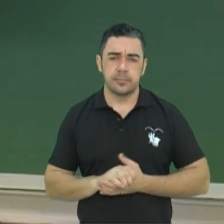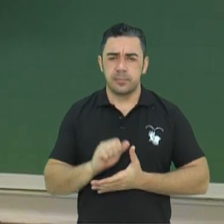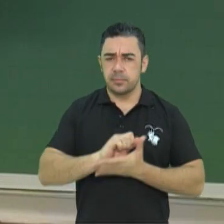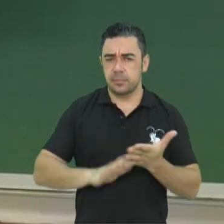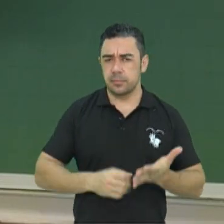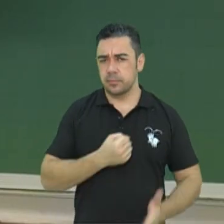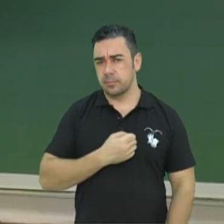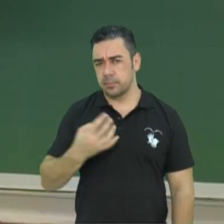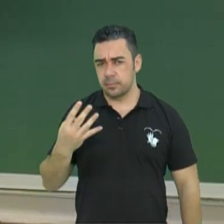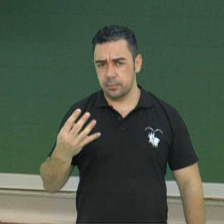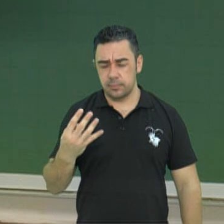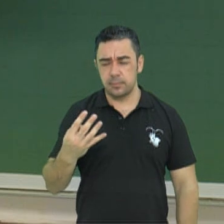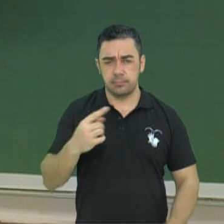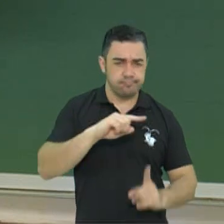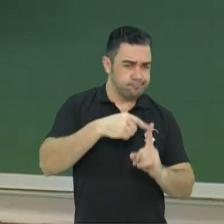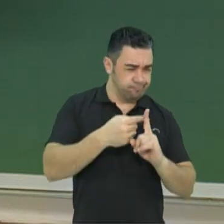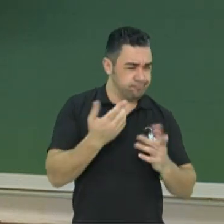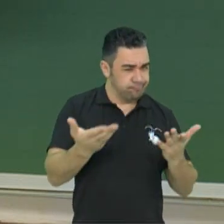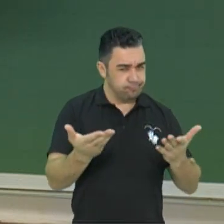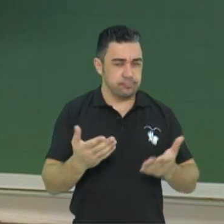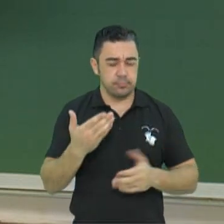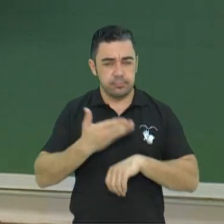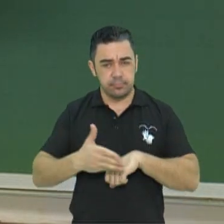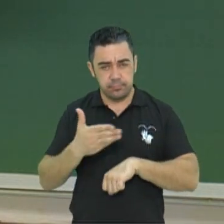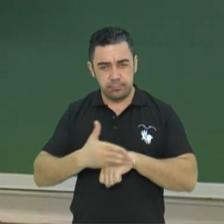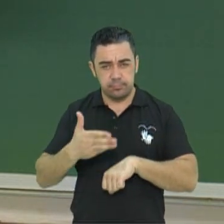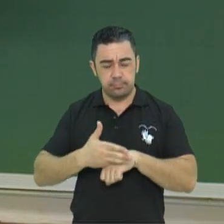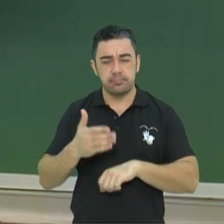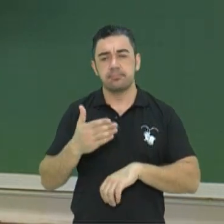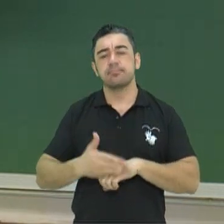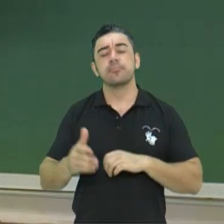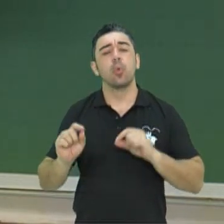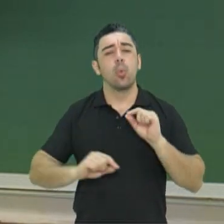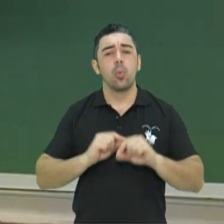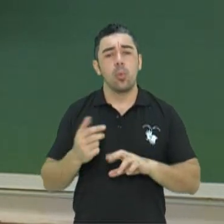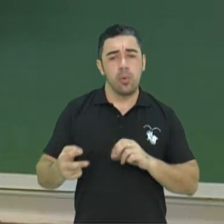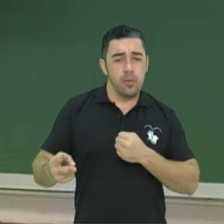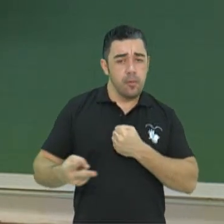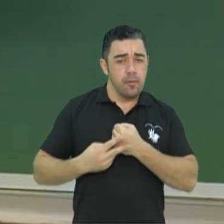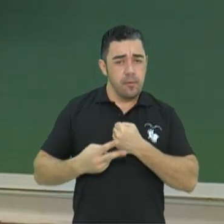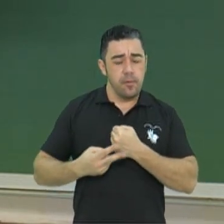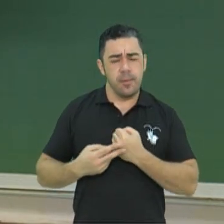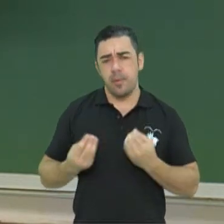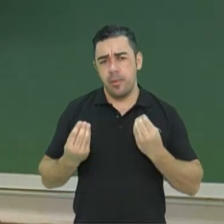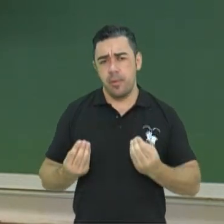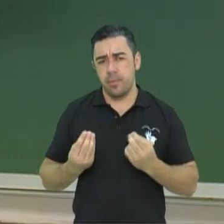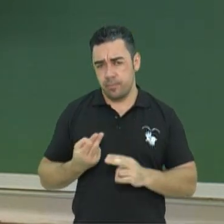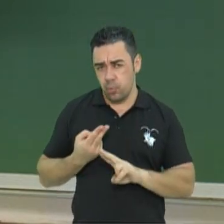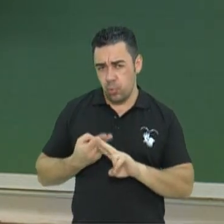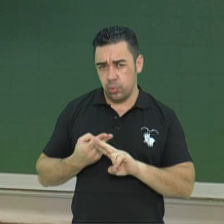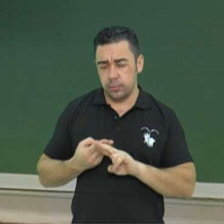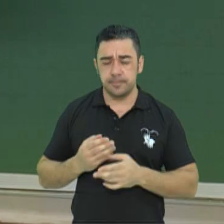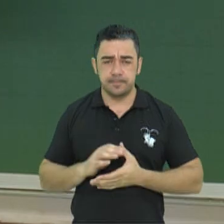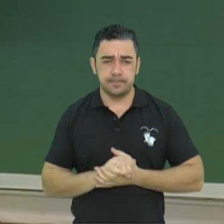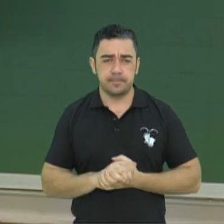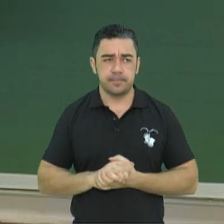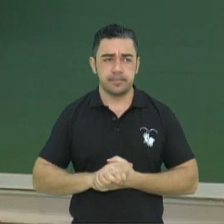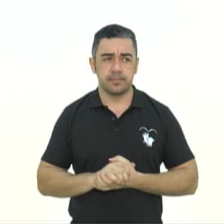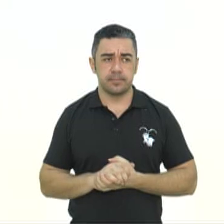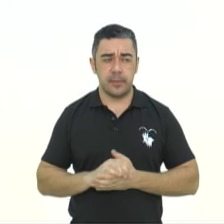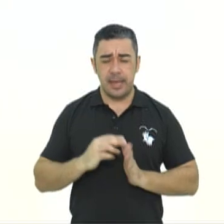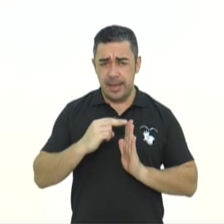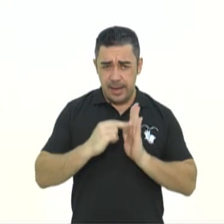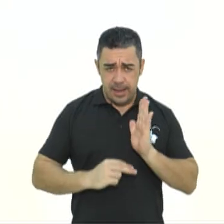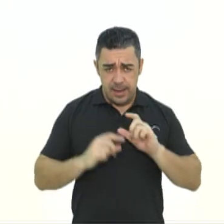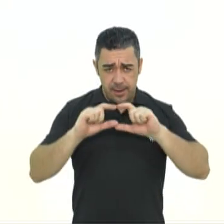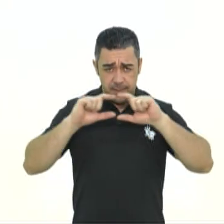E mais uma atividade para você treinar, praticar sobre os verbos, sobre o uso do verbo, certo? Então, leia a